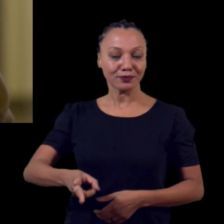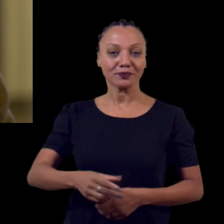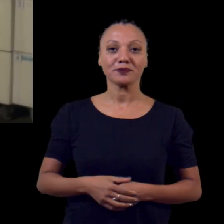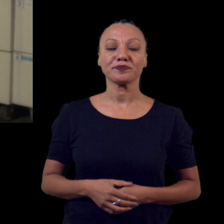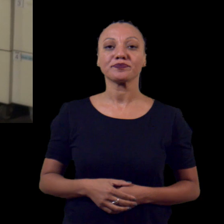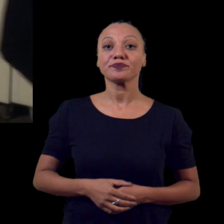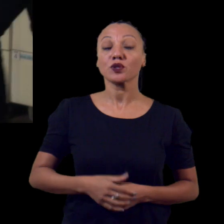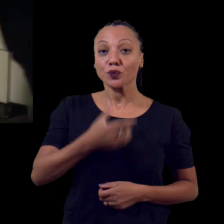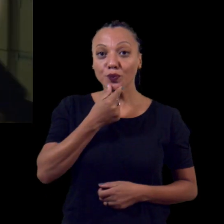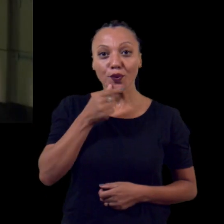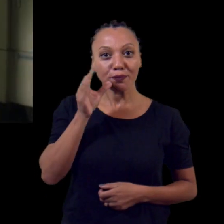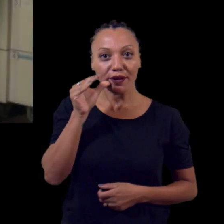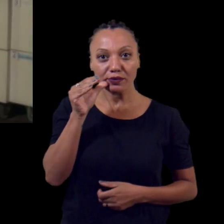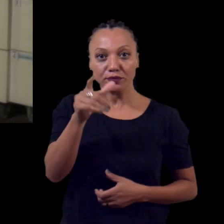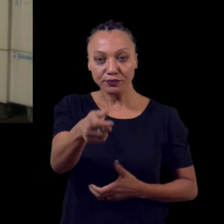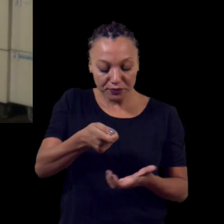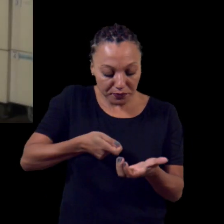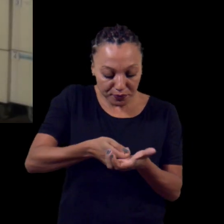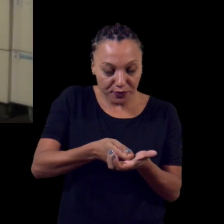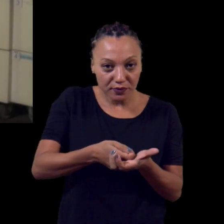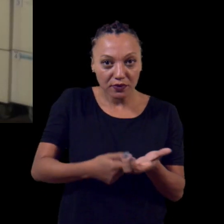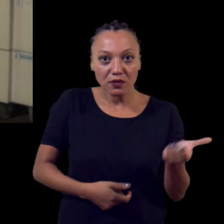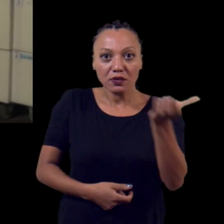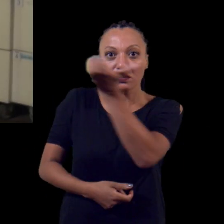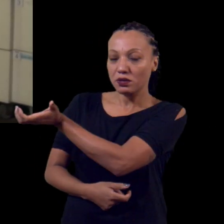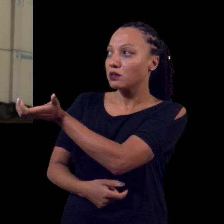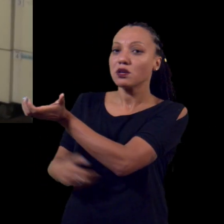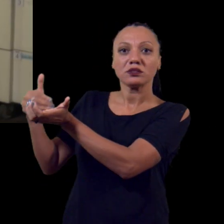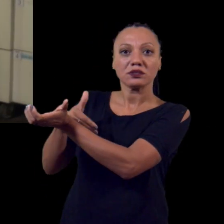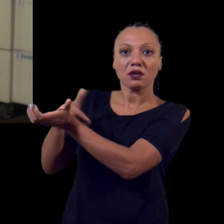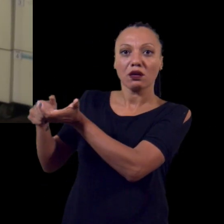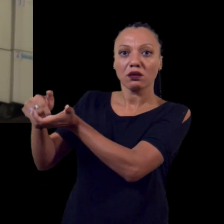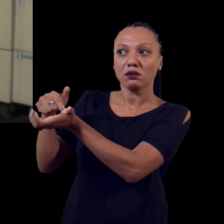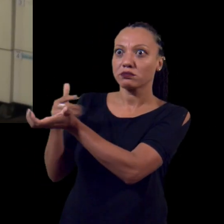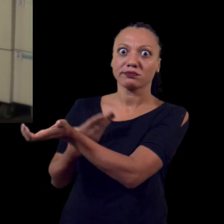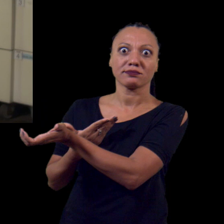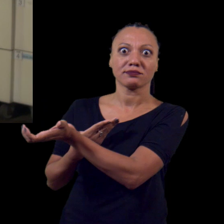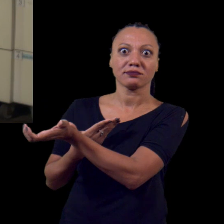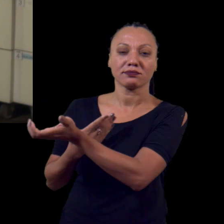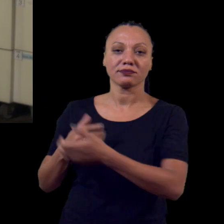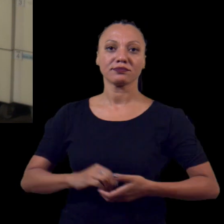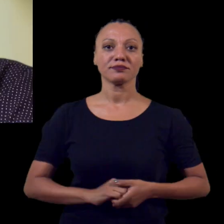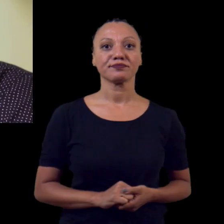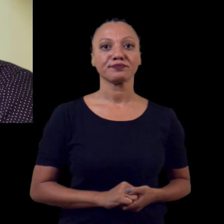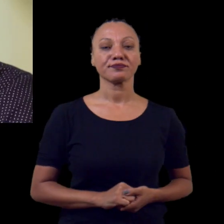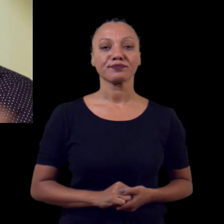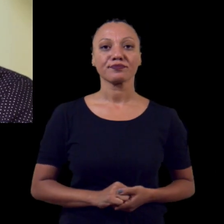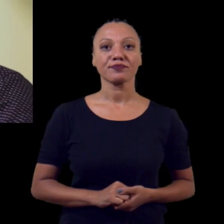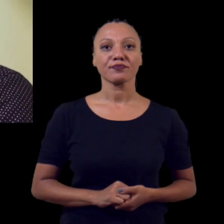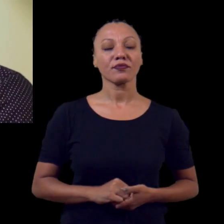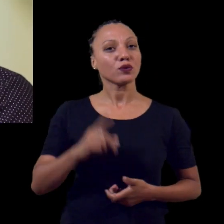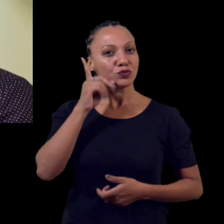senha? Um dia fui na porta da escola depois do treino, eu vi mais de 50 mães